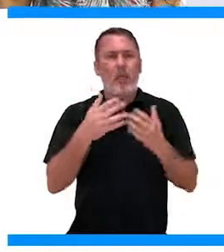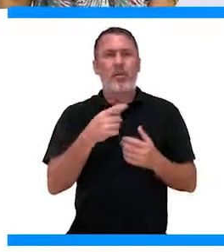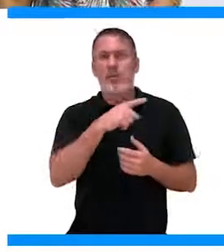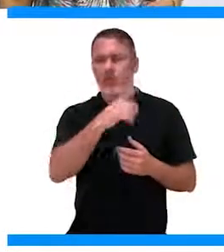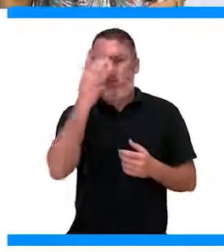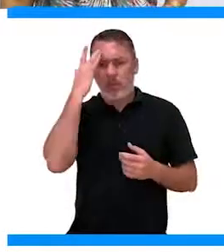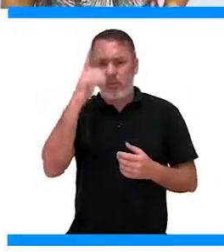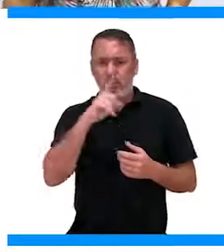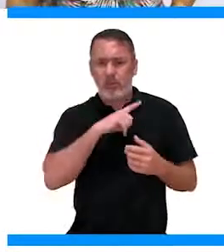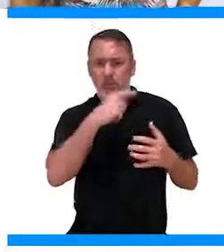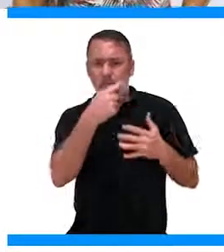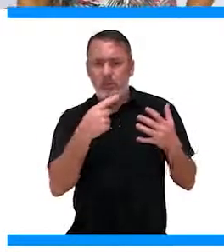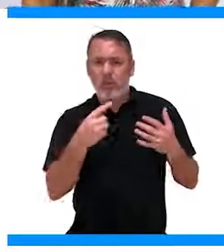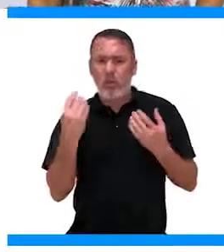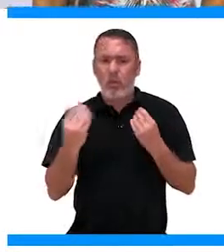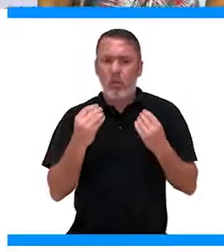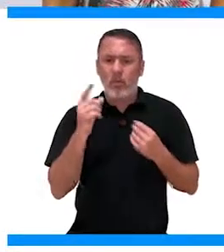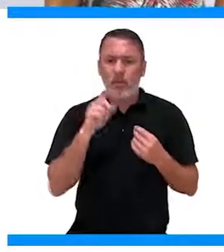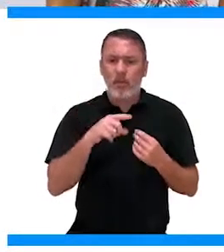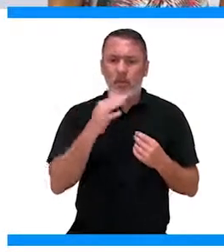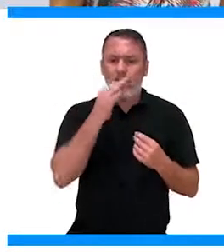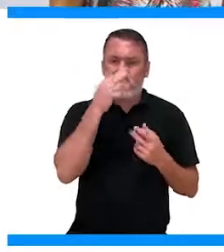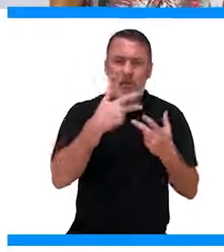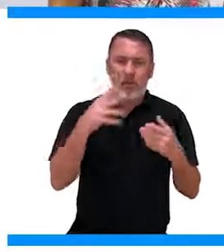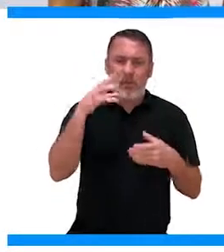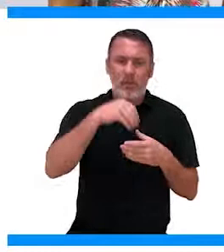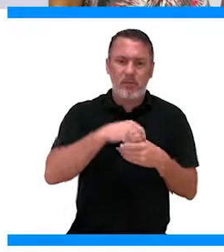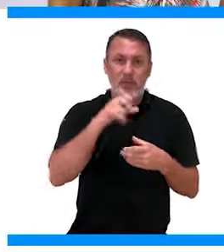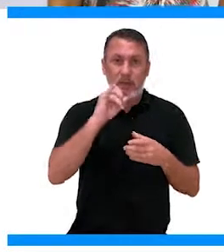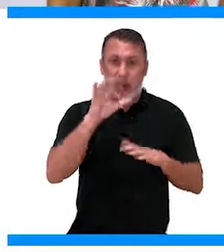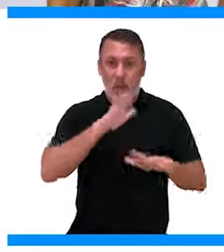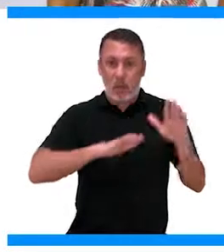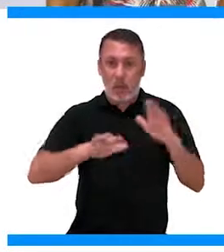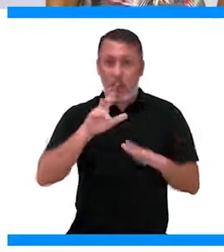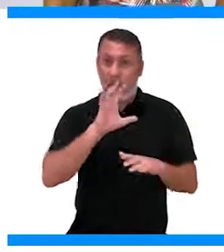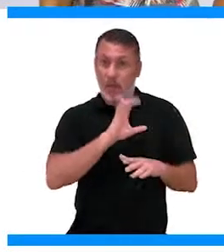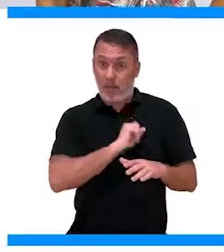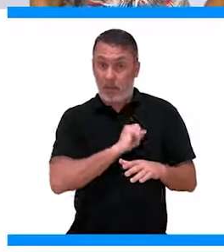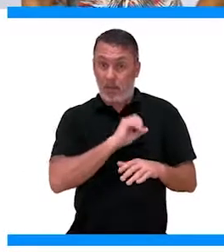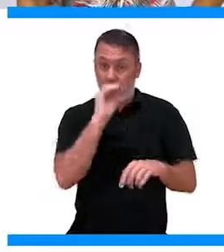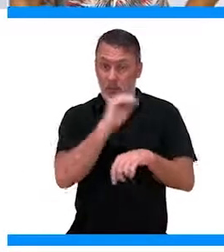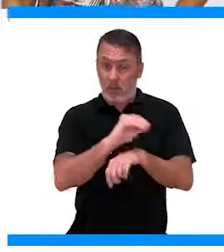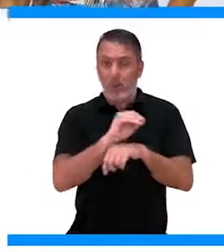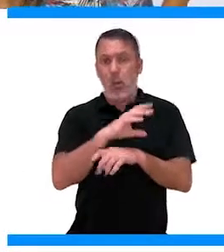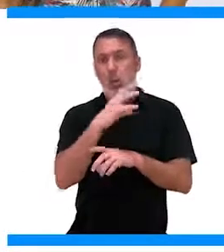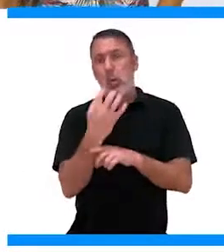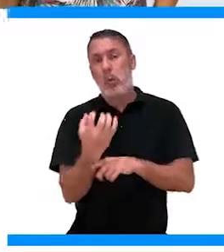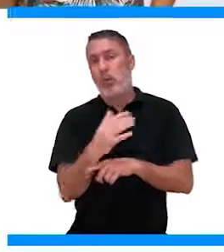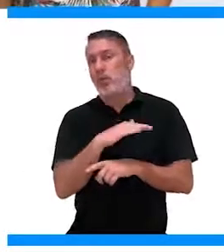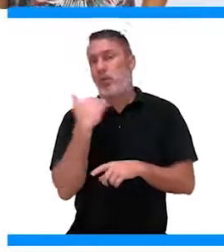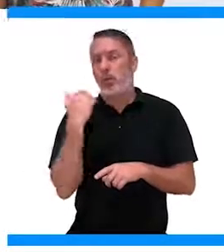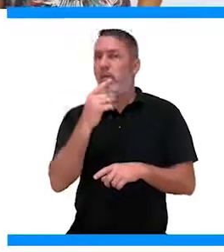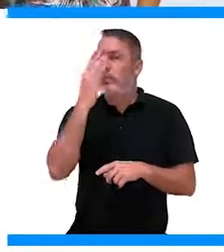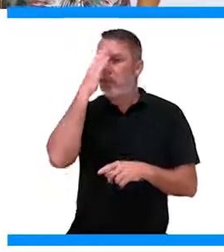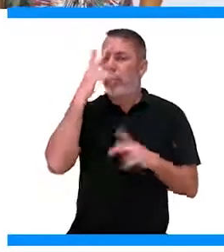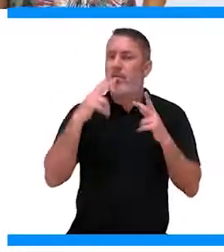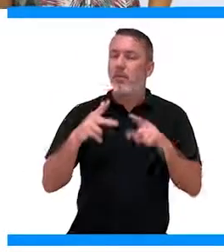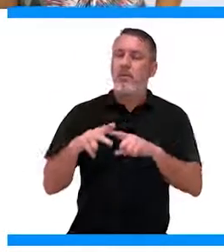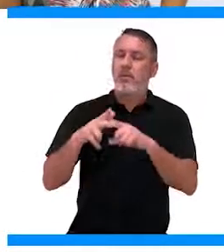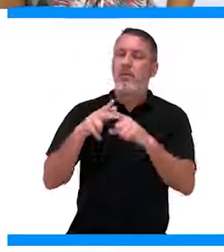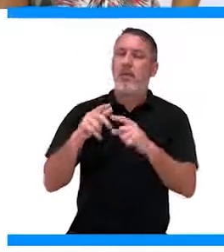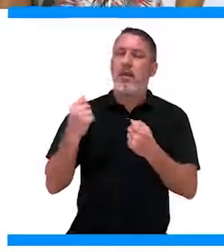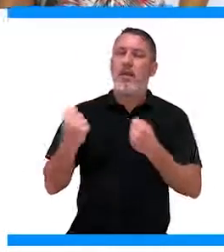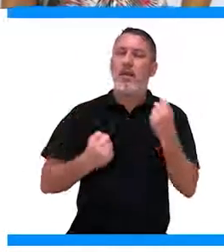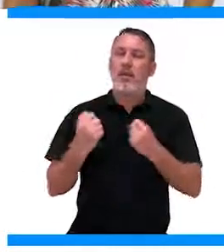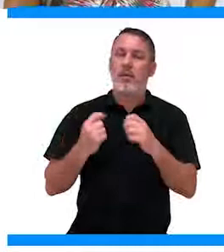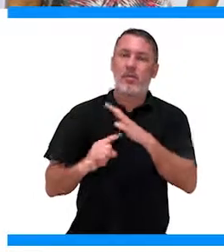Armando. Você não sabe que o amor é como uma flor? Se não for regada e bem cuidada, ela murcha e morre. O amor é como o motor do carro, Armando.